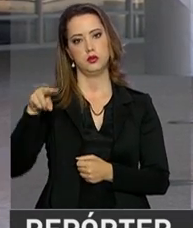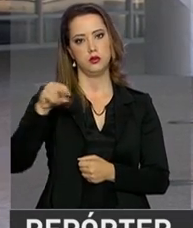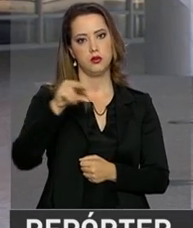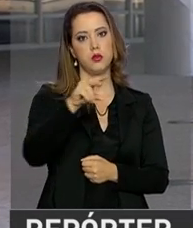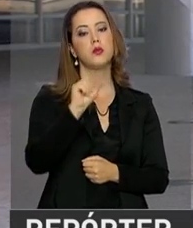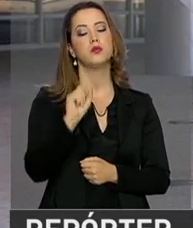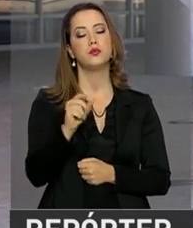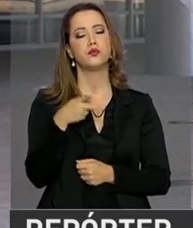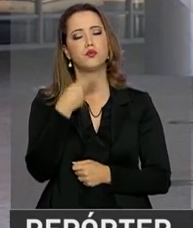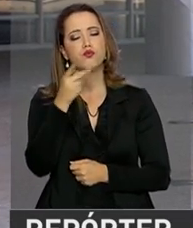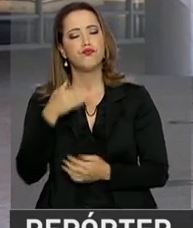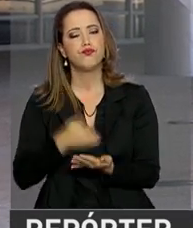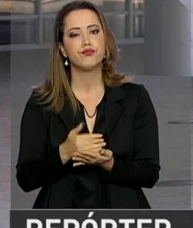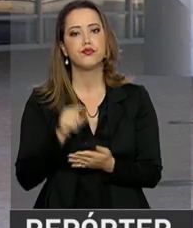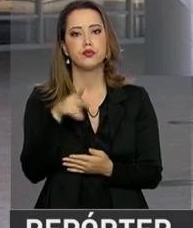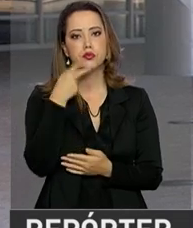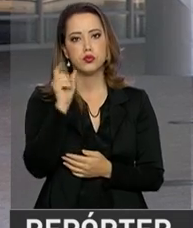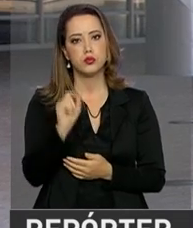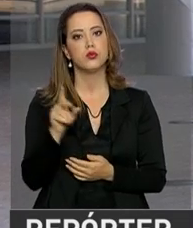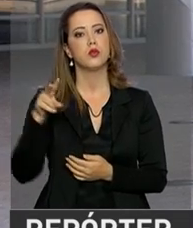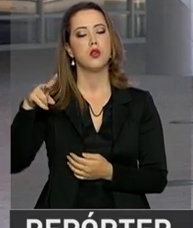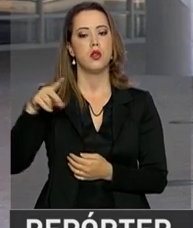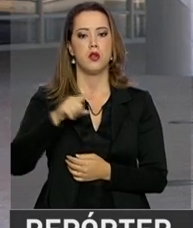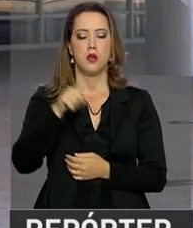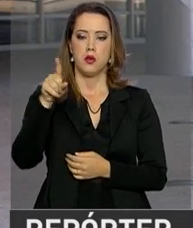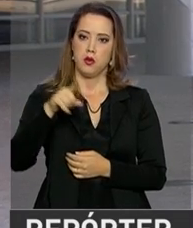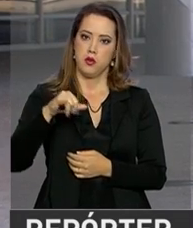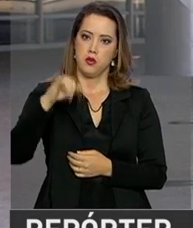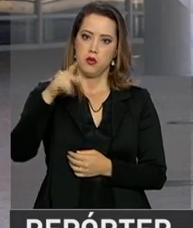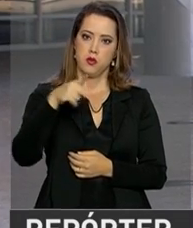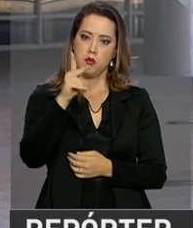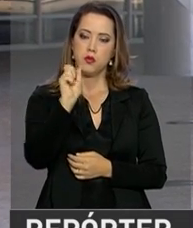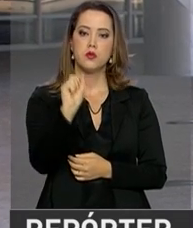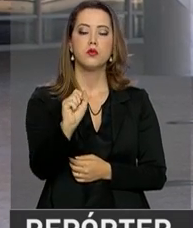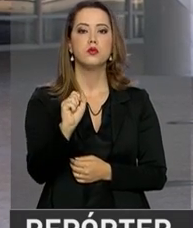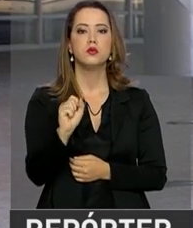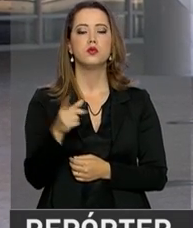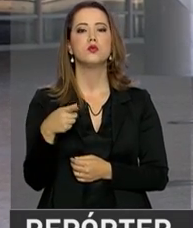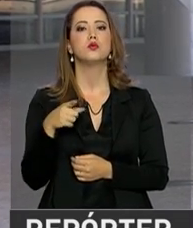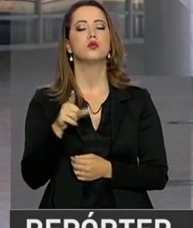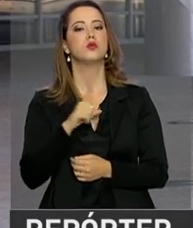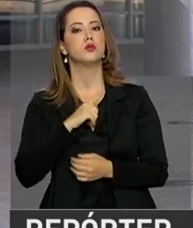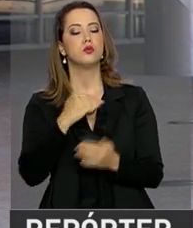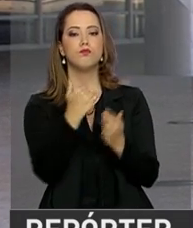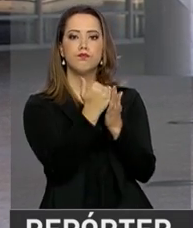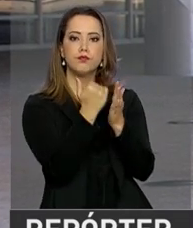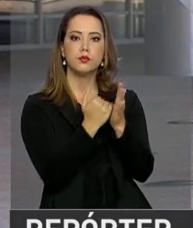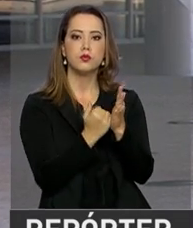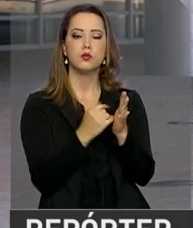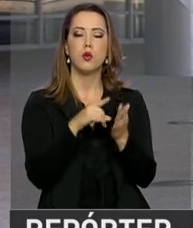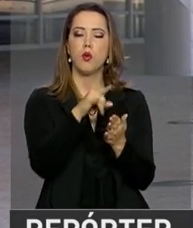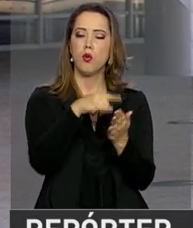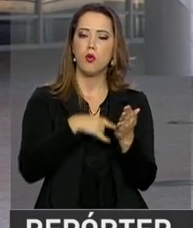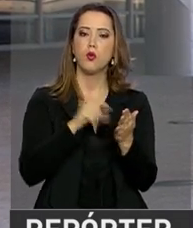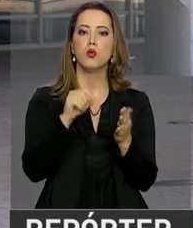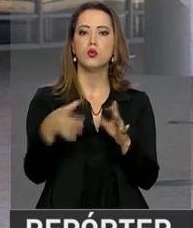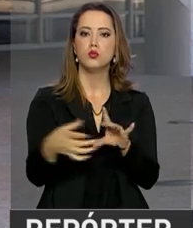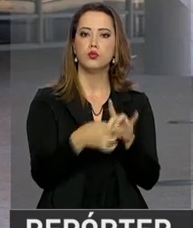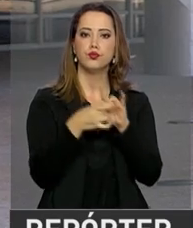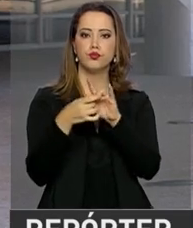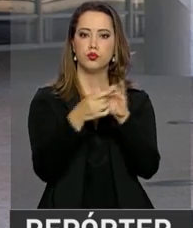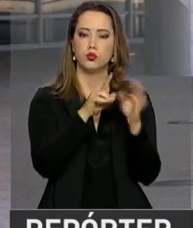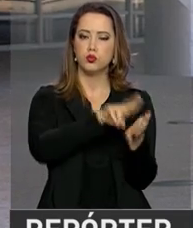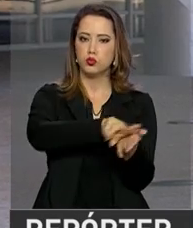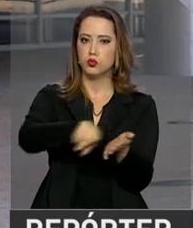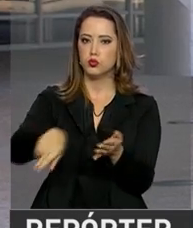da zica e as suas consequências uma portaria conjunta aí do Ministério da Saúde do Ministério do Desenvolvimento Social e